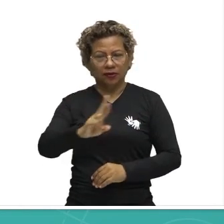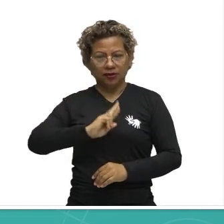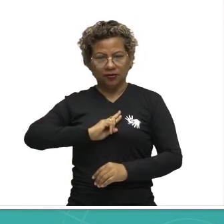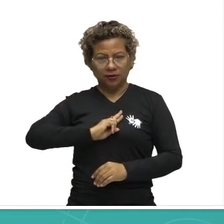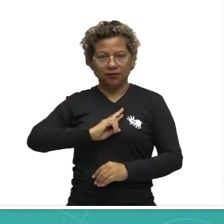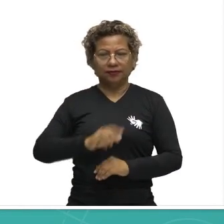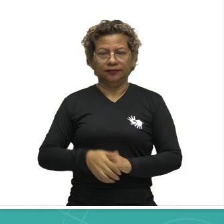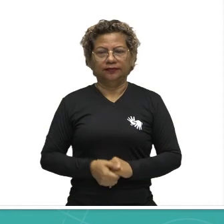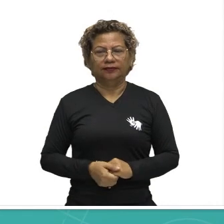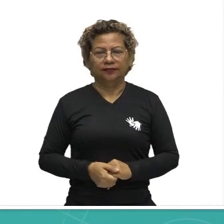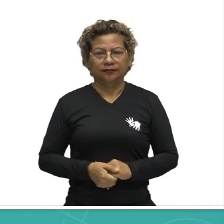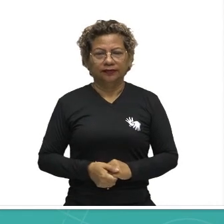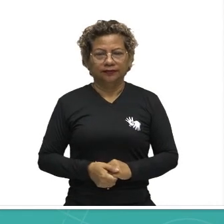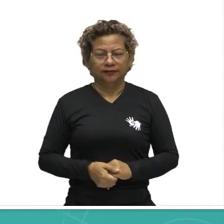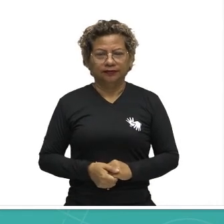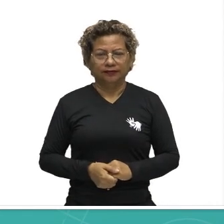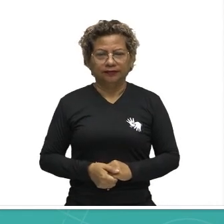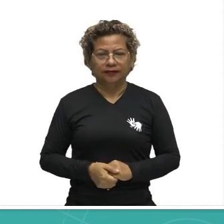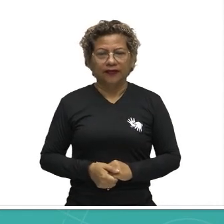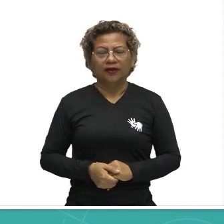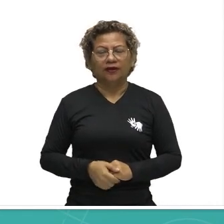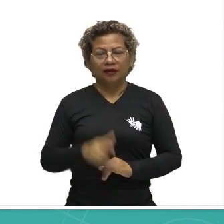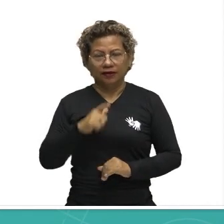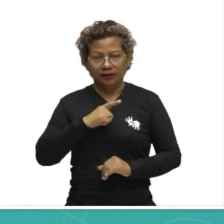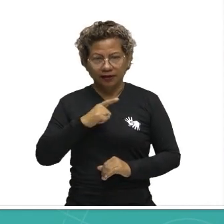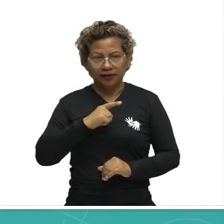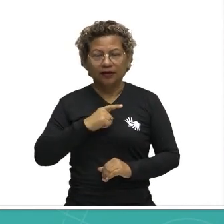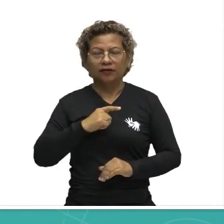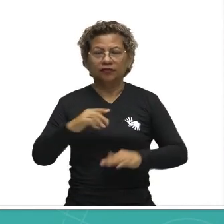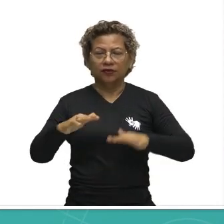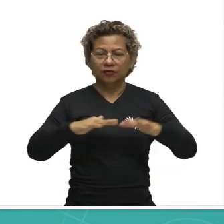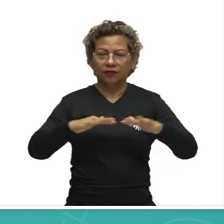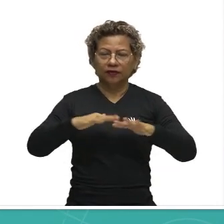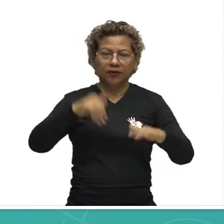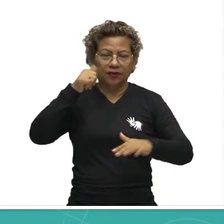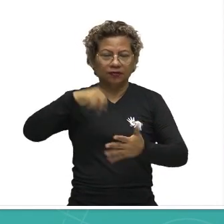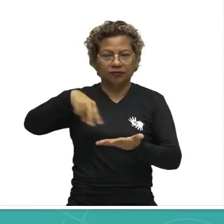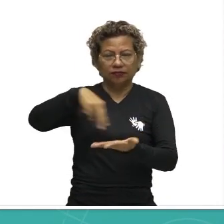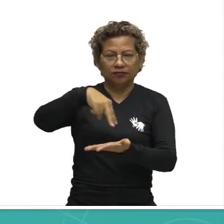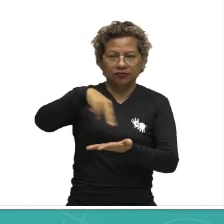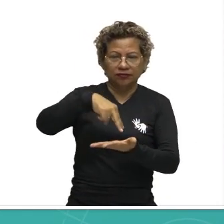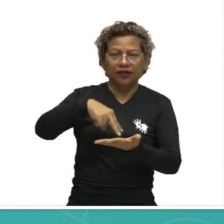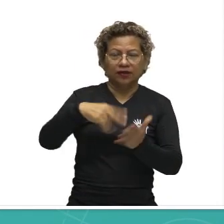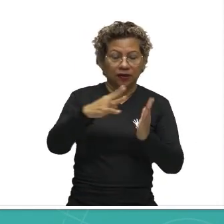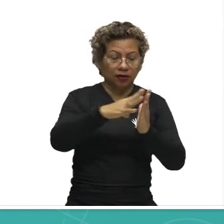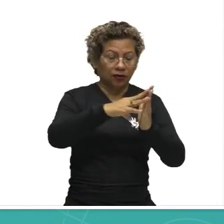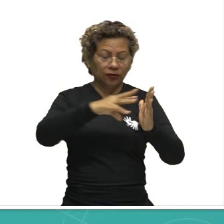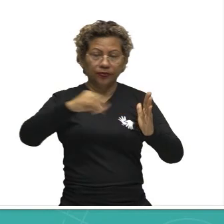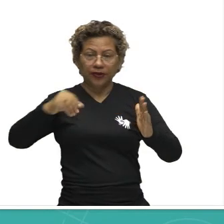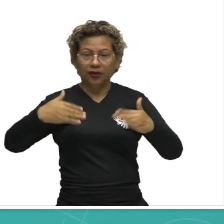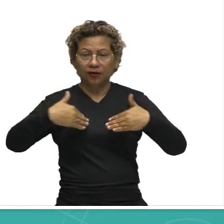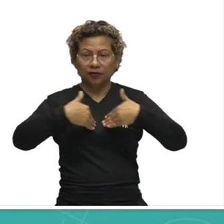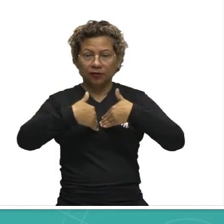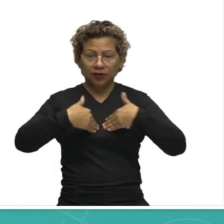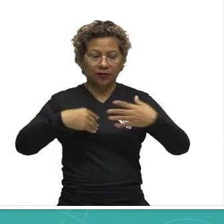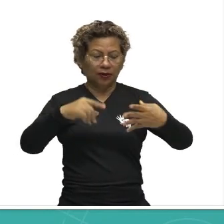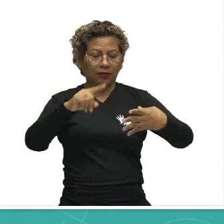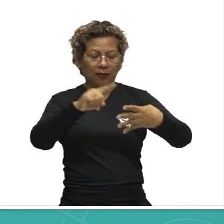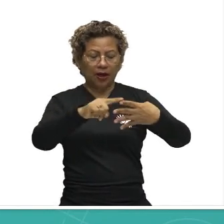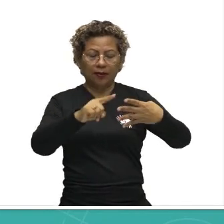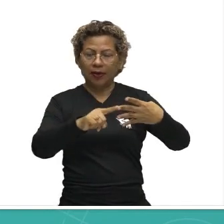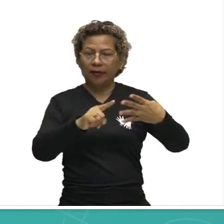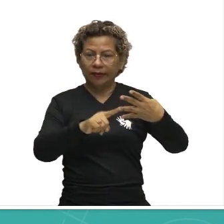resposta? Então, a resposta diz: os movimentos realizados pelas dançarinas imitam os animais, os quatro elementos